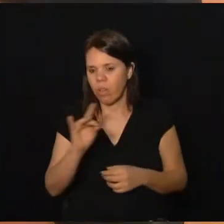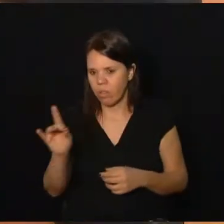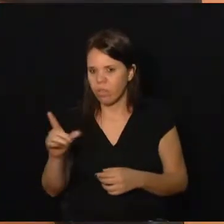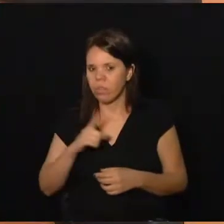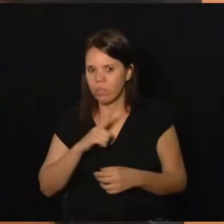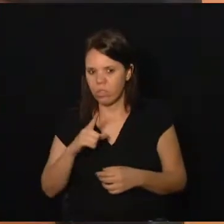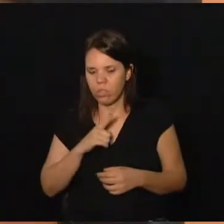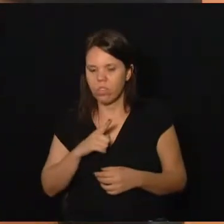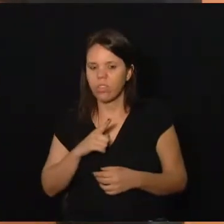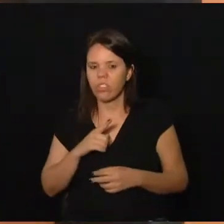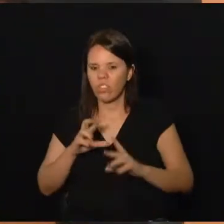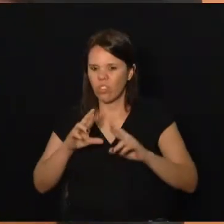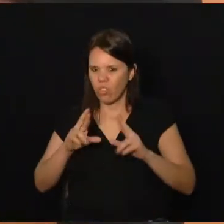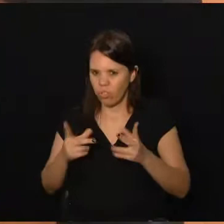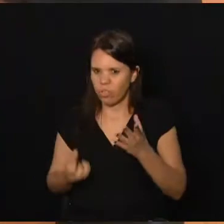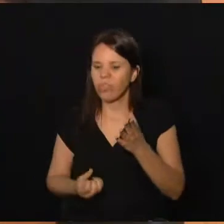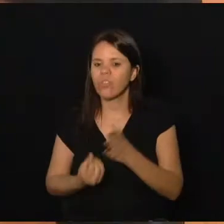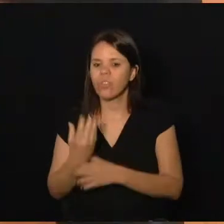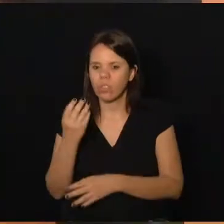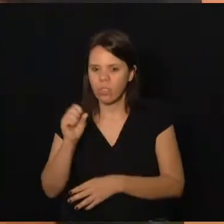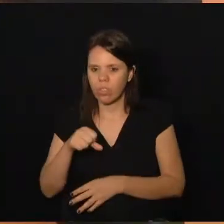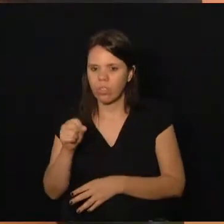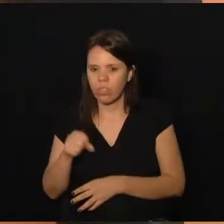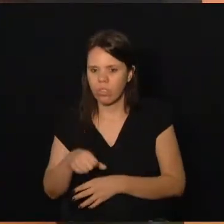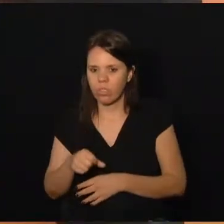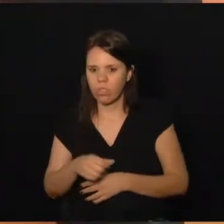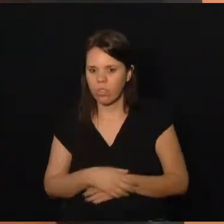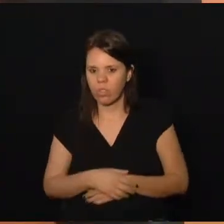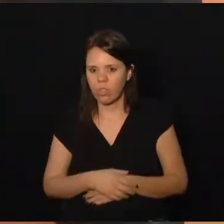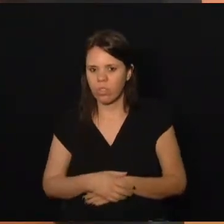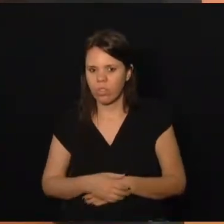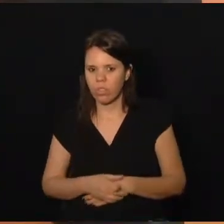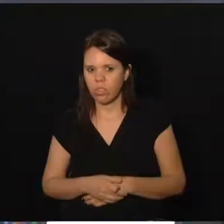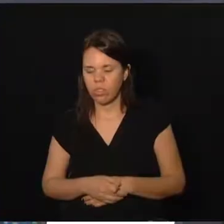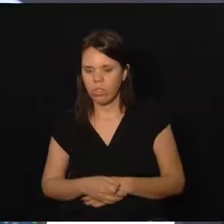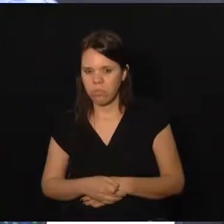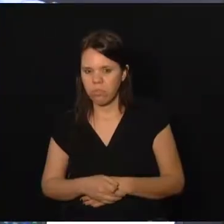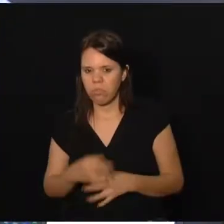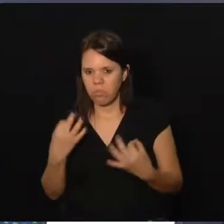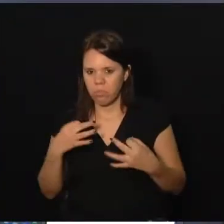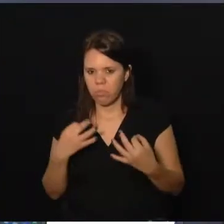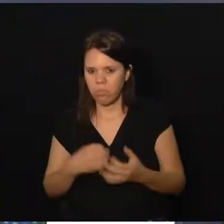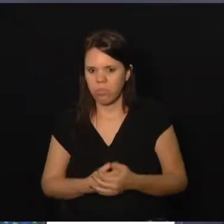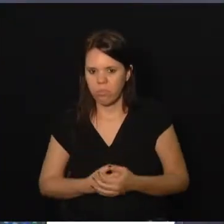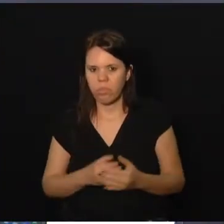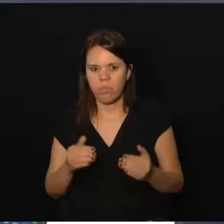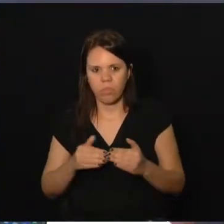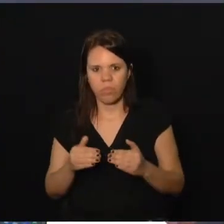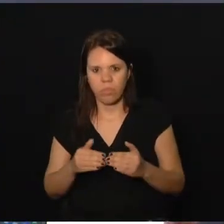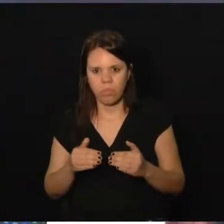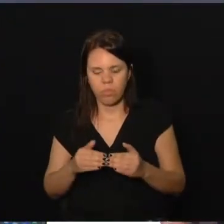diferente. Gerar um sinal diferente. Só isso. Não, perfeito. Concordo.